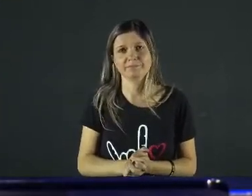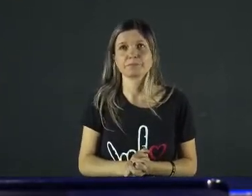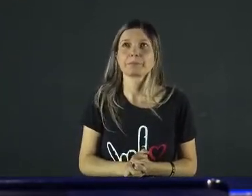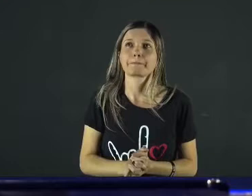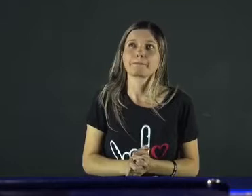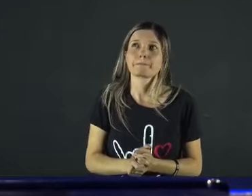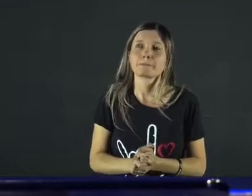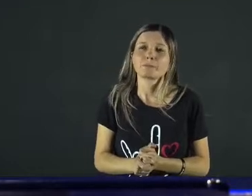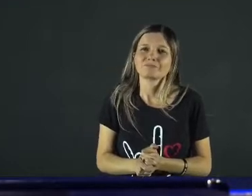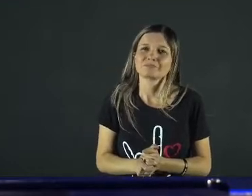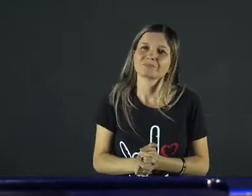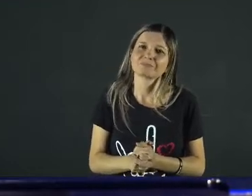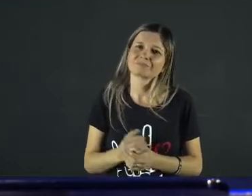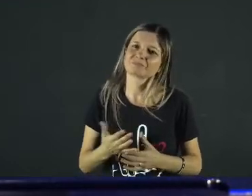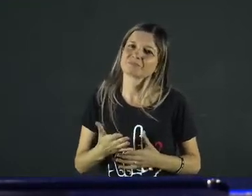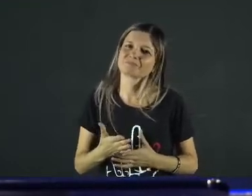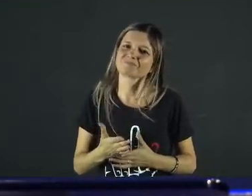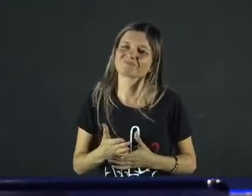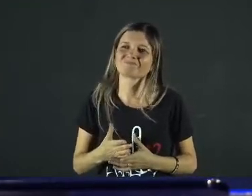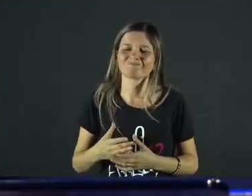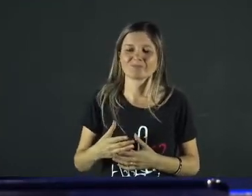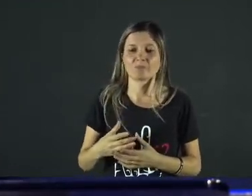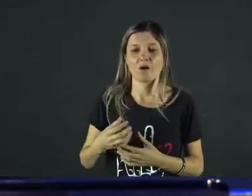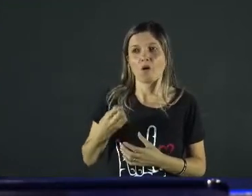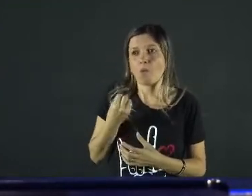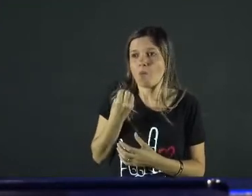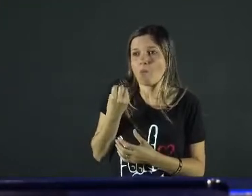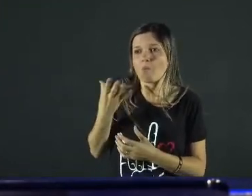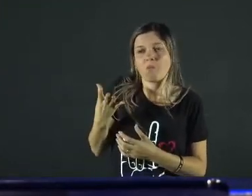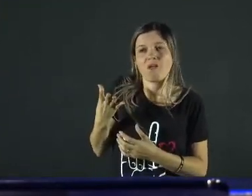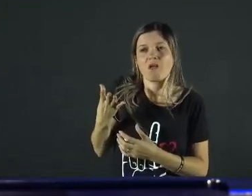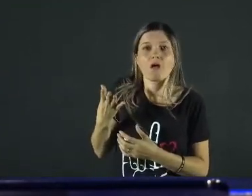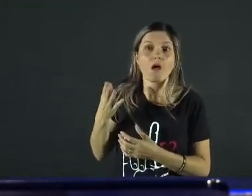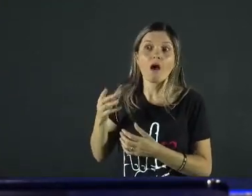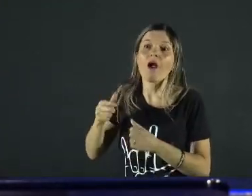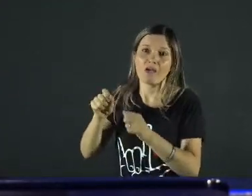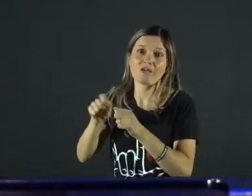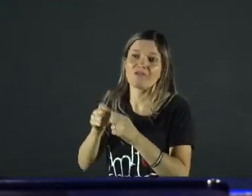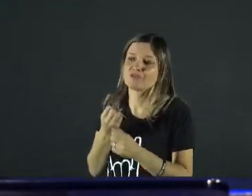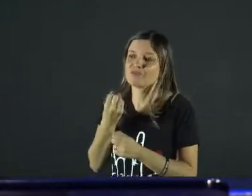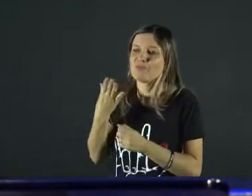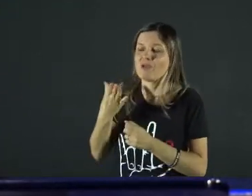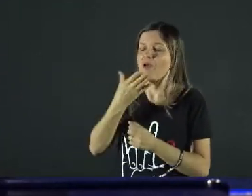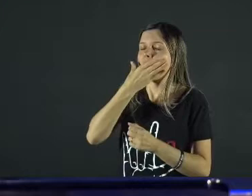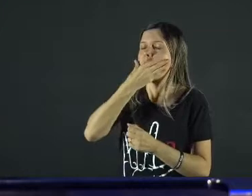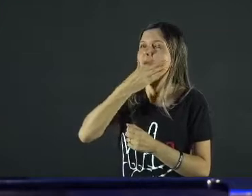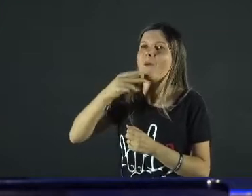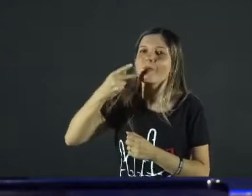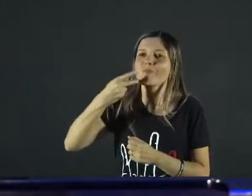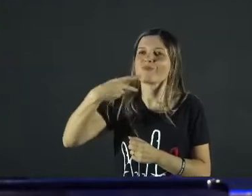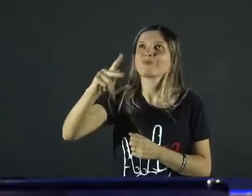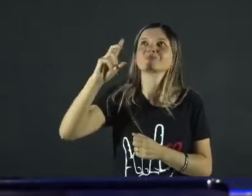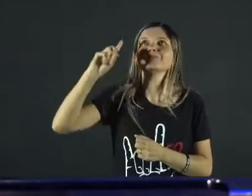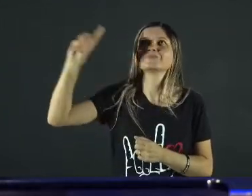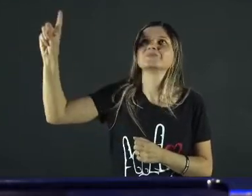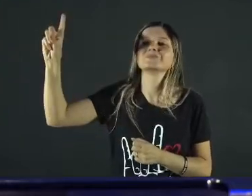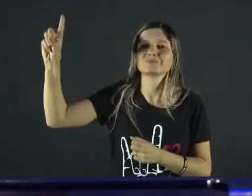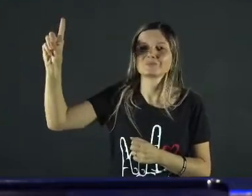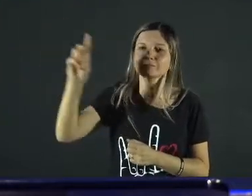Mas por causa de um bem que ela fez ao homem de Deus, profeta do Senhor, profeta Eliseu,